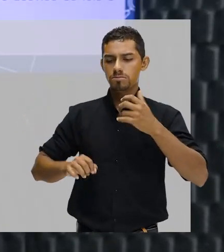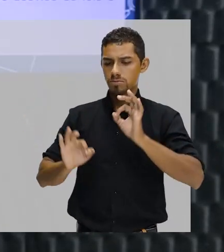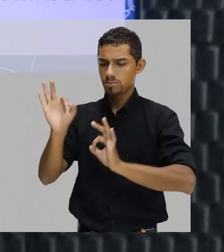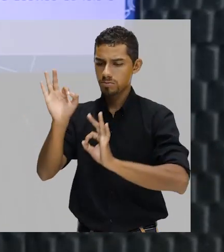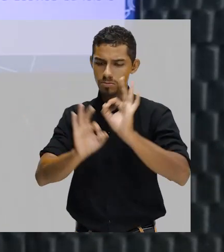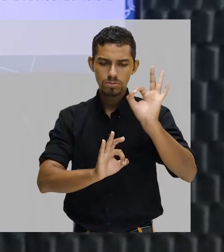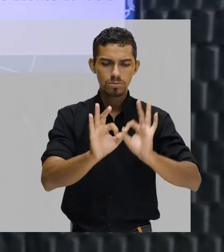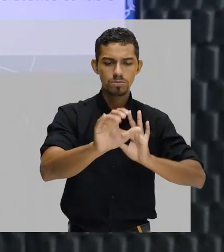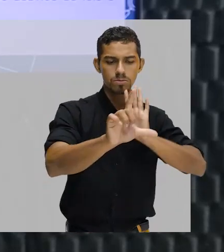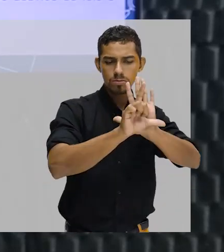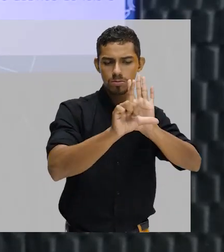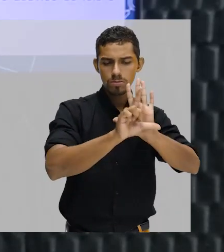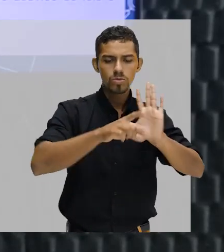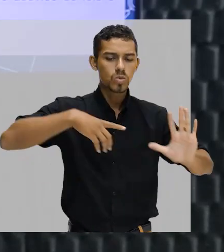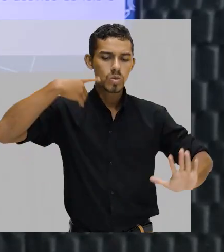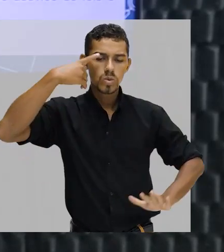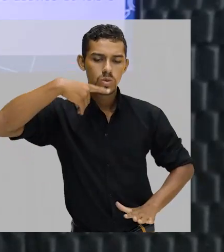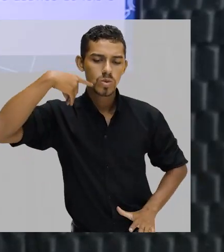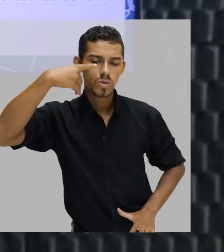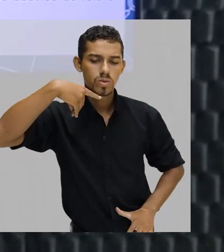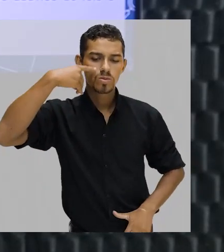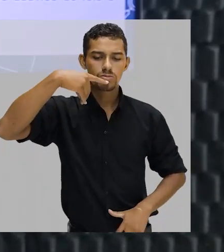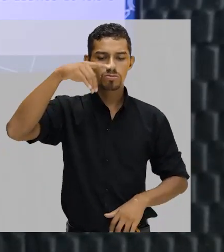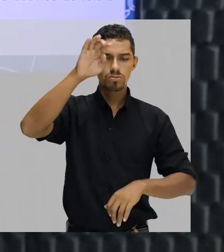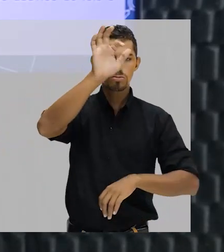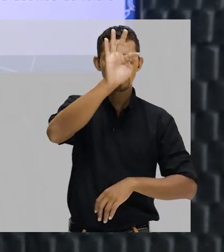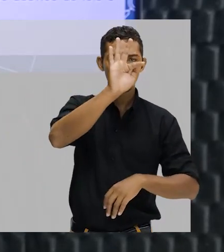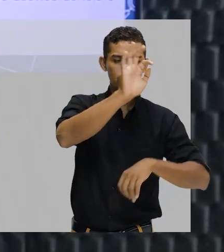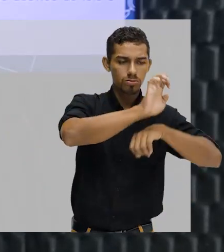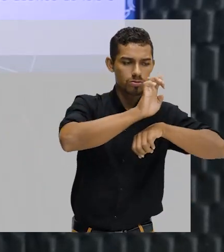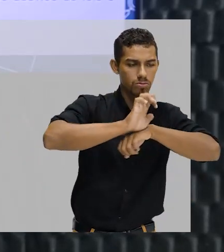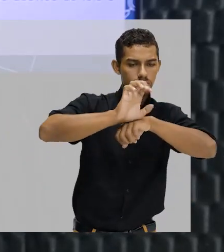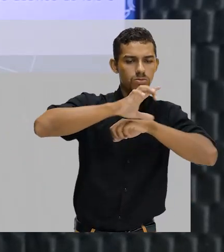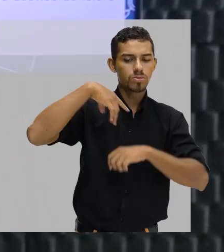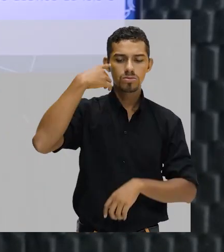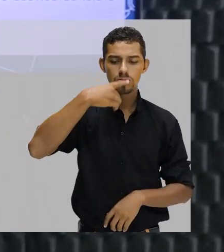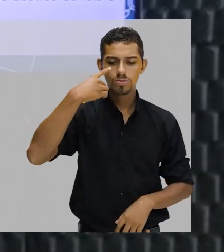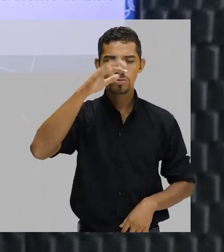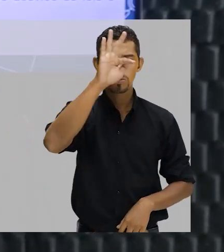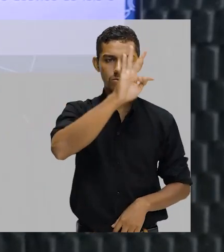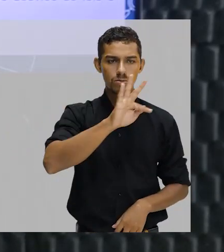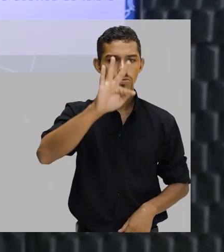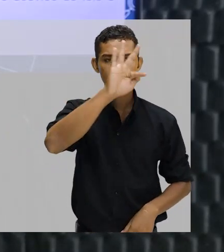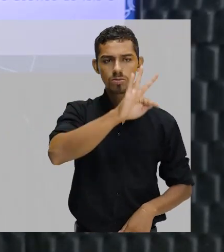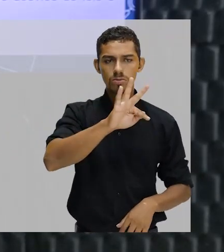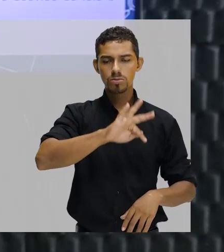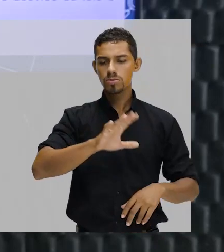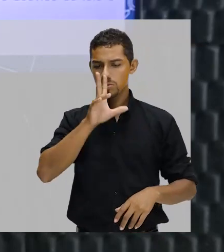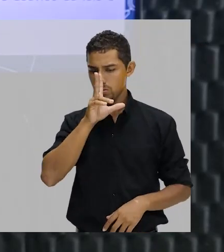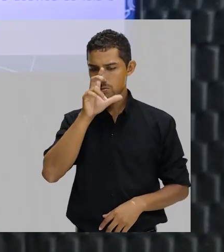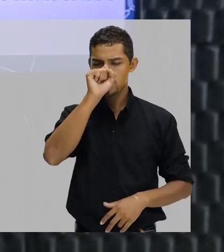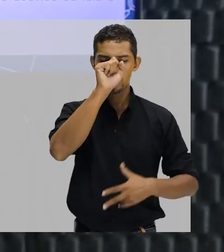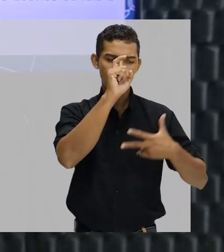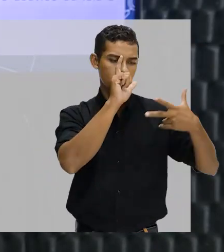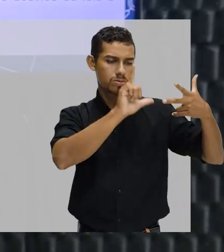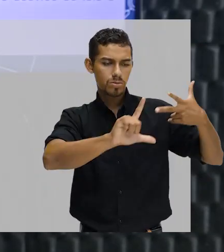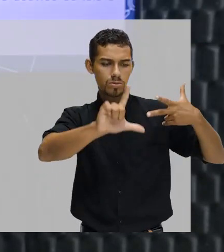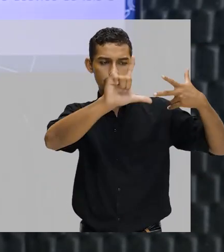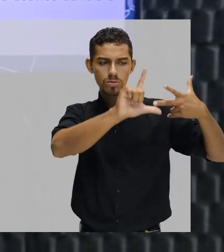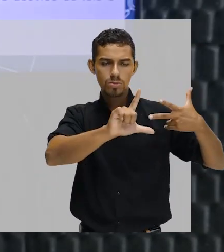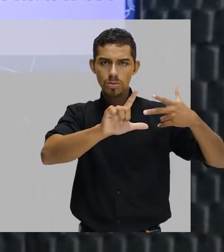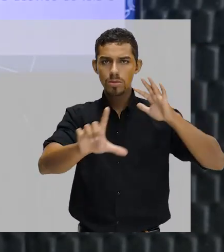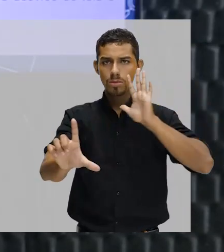Por exemplo, deputados estaduais, deputados federais, compõem aí o que nós chamamos de poder legislativo. Então, quando uma lei, por exemplo,